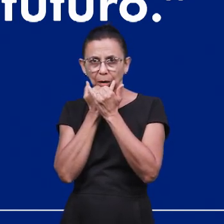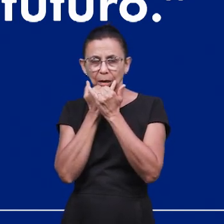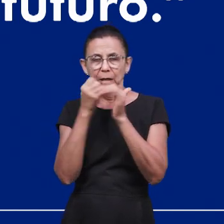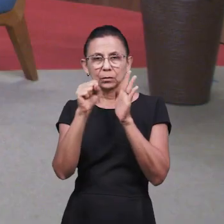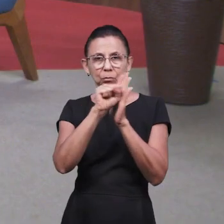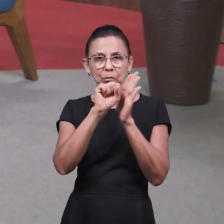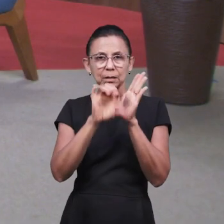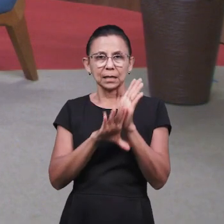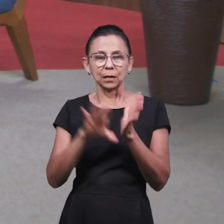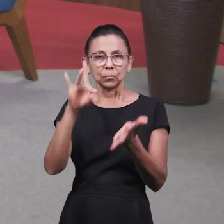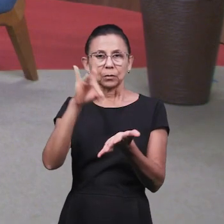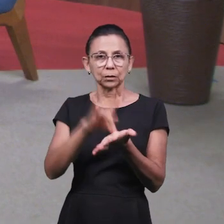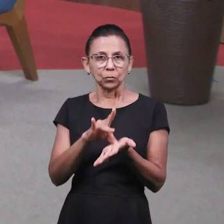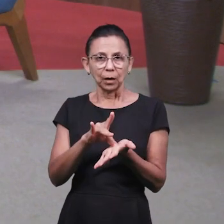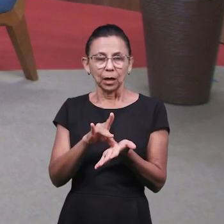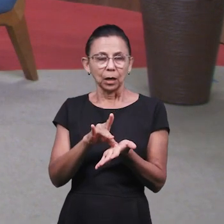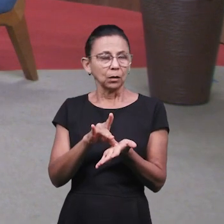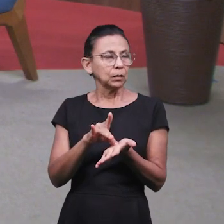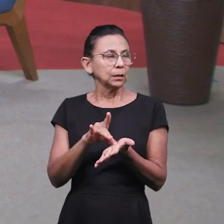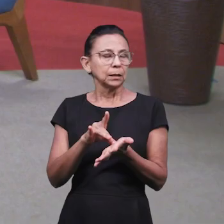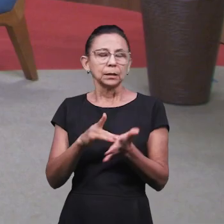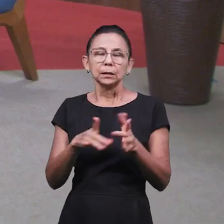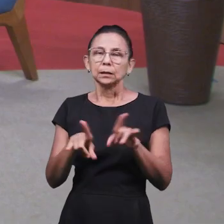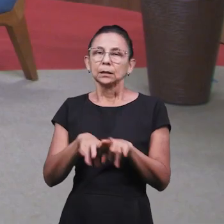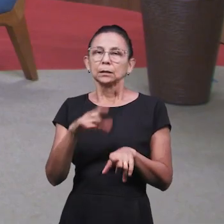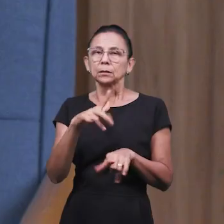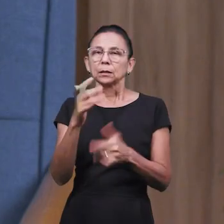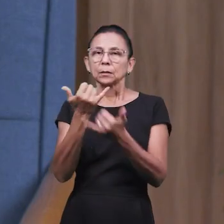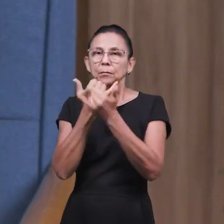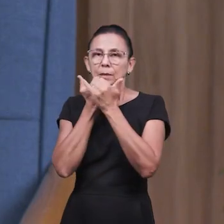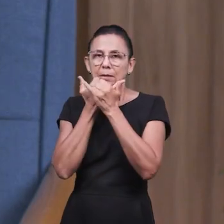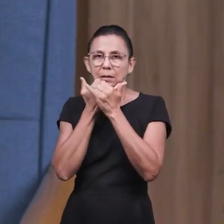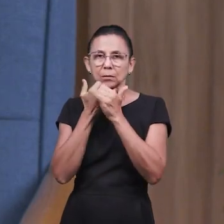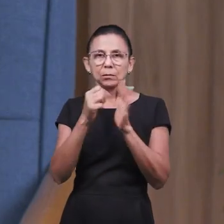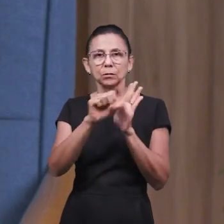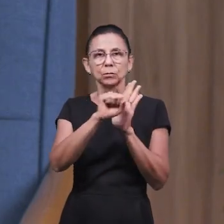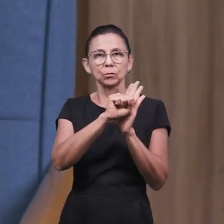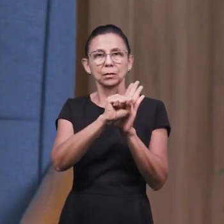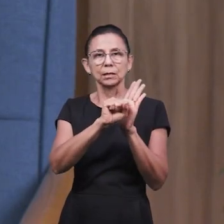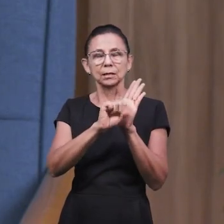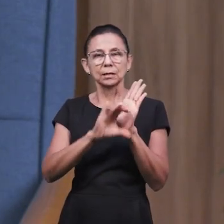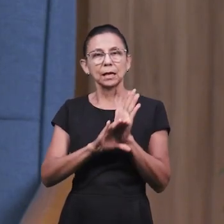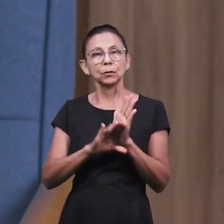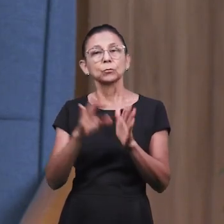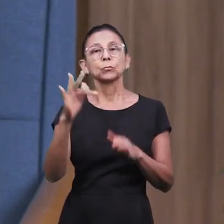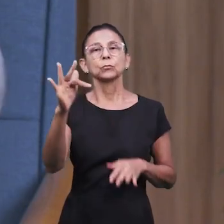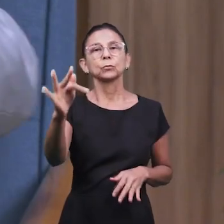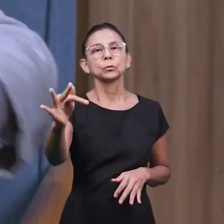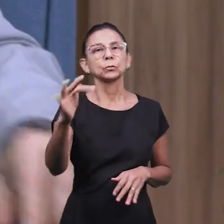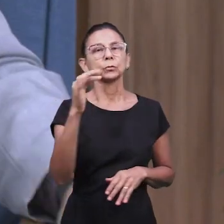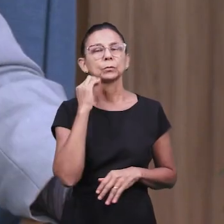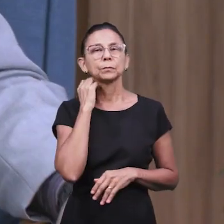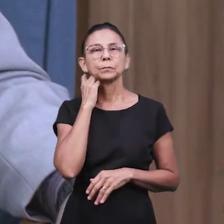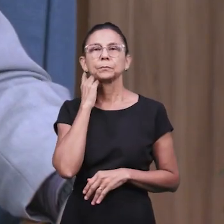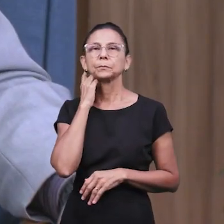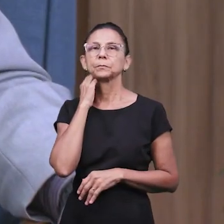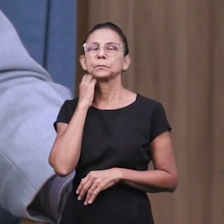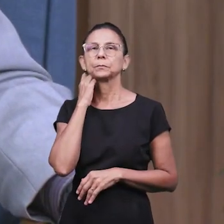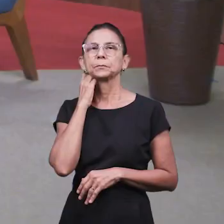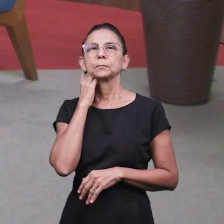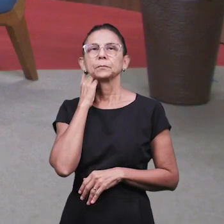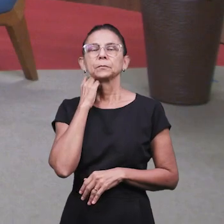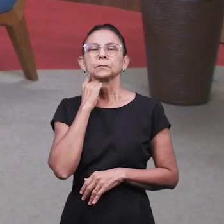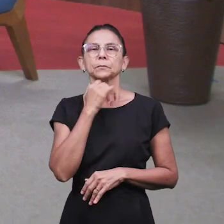hein? Juízo definido, para que se possa perceber a importância do Espírito Santo. O